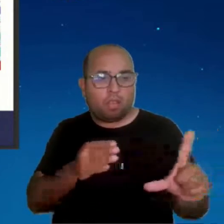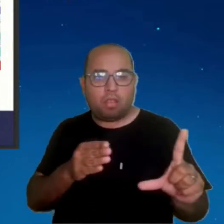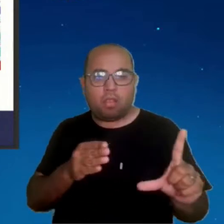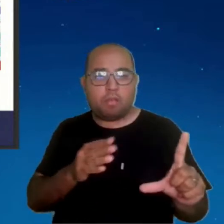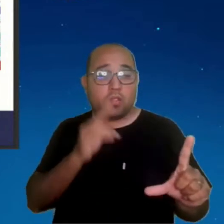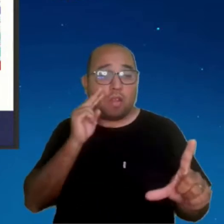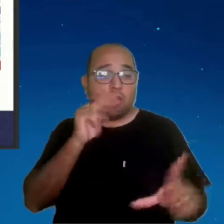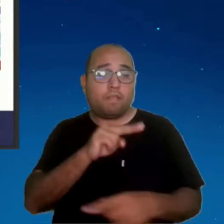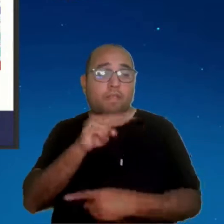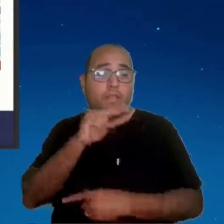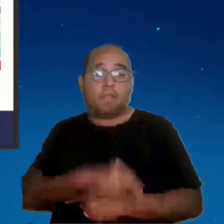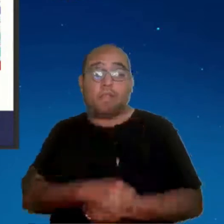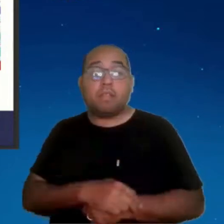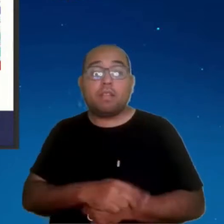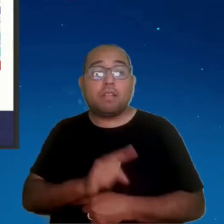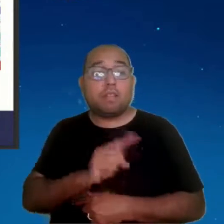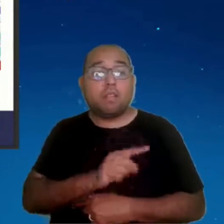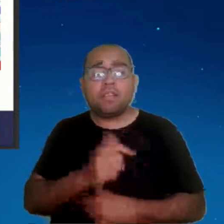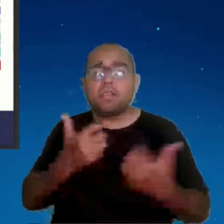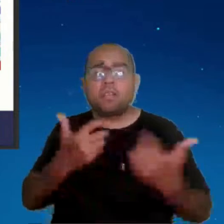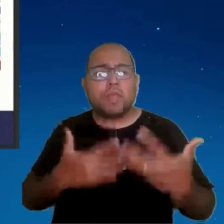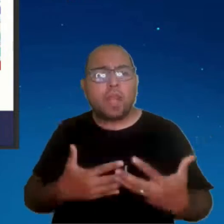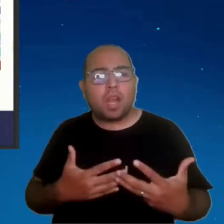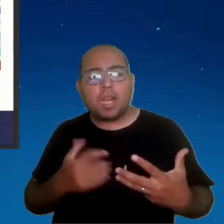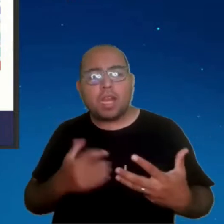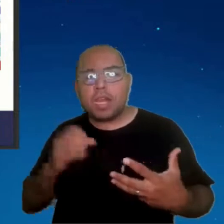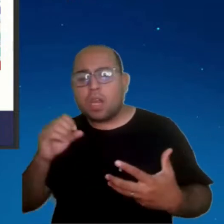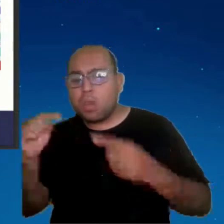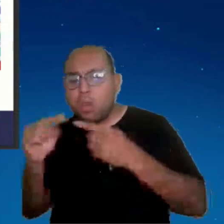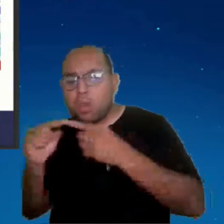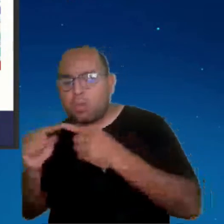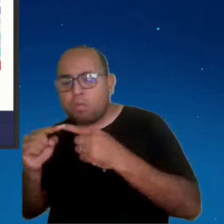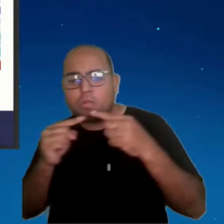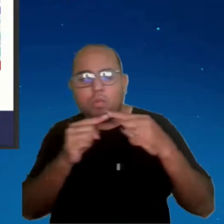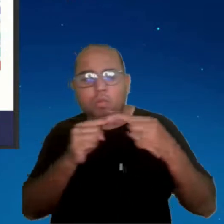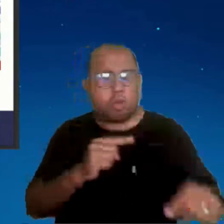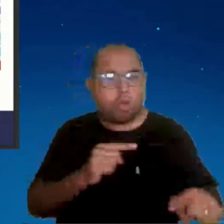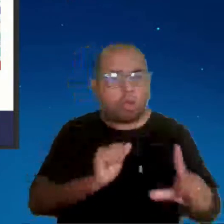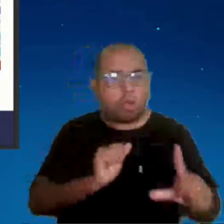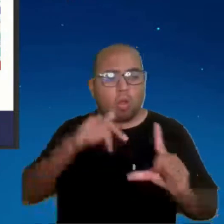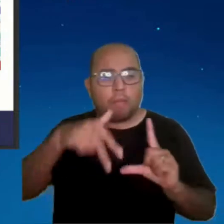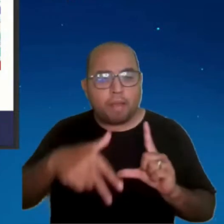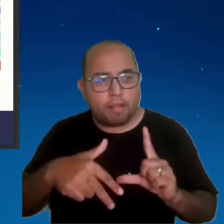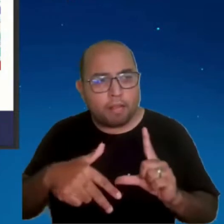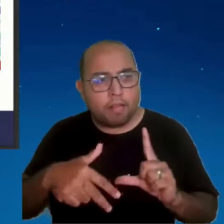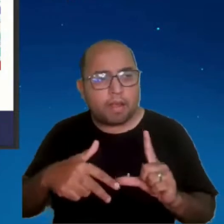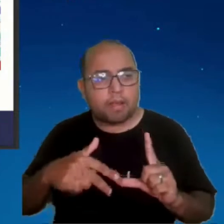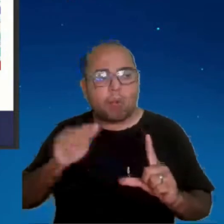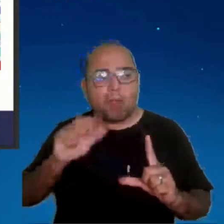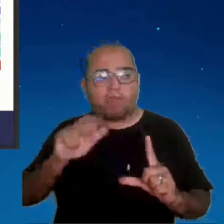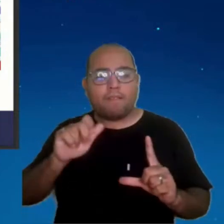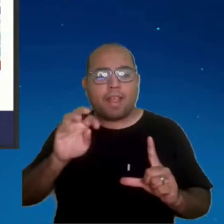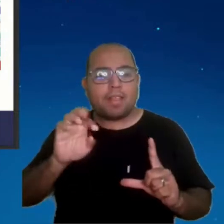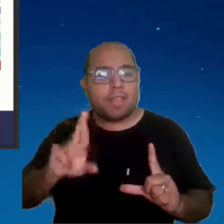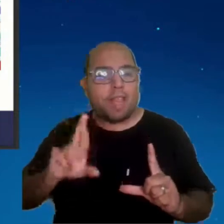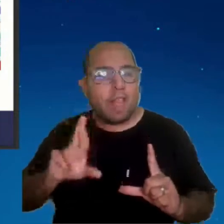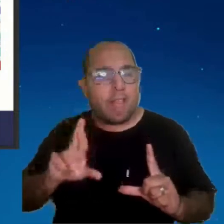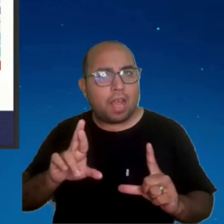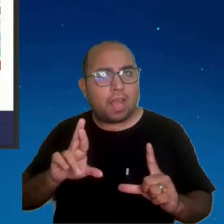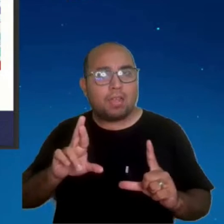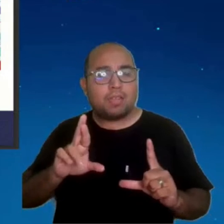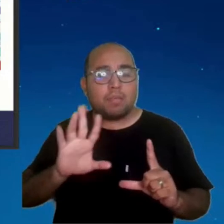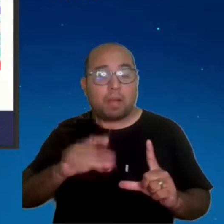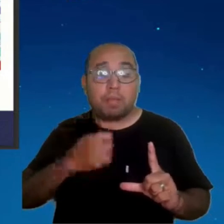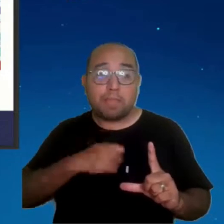tem que dizer como ele é, como não é. Vai usar o metaverso, vai botar um avatar, tudo bem, mas ele tem que ser simpático,